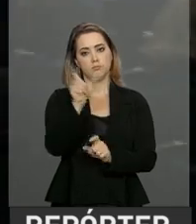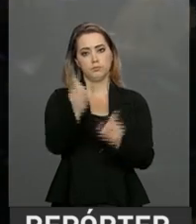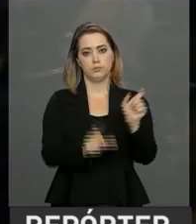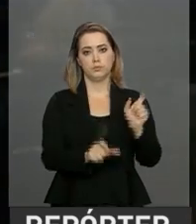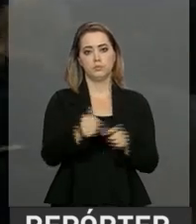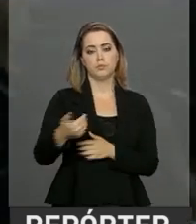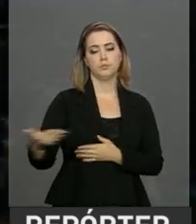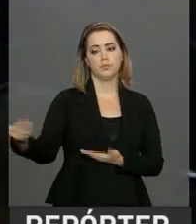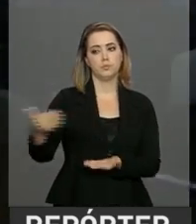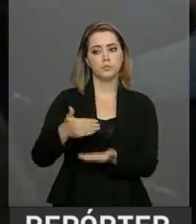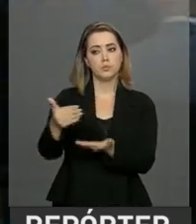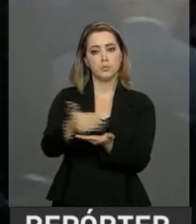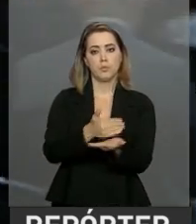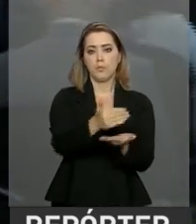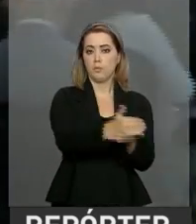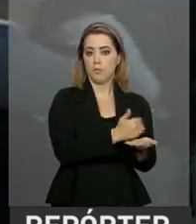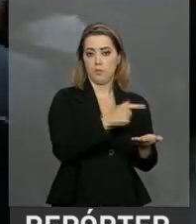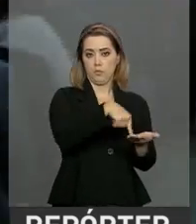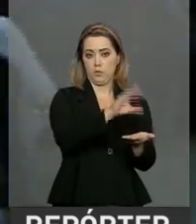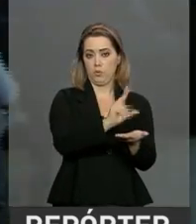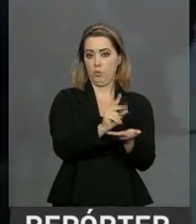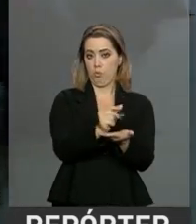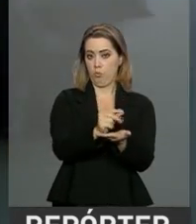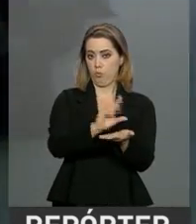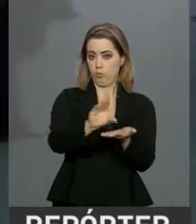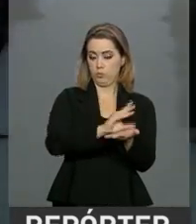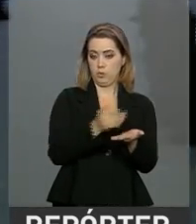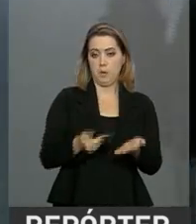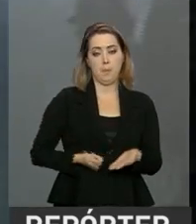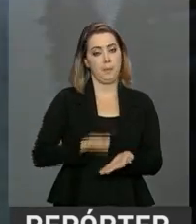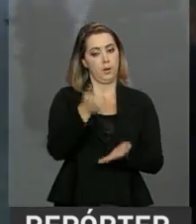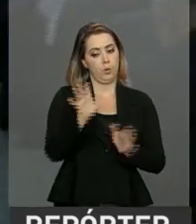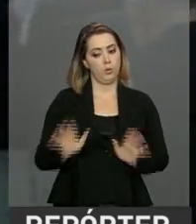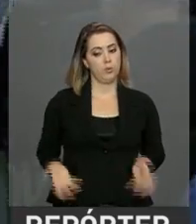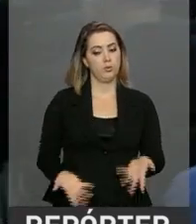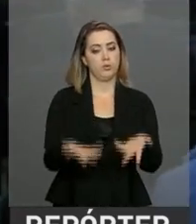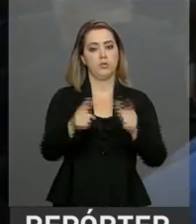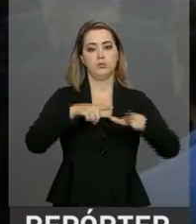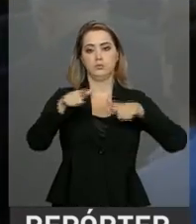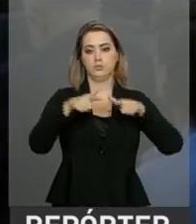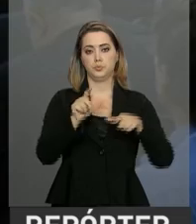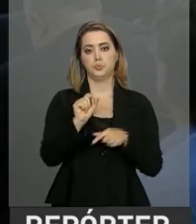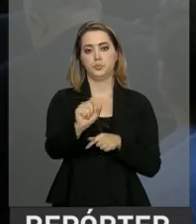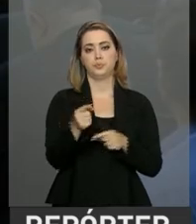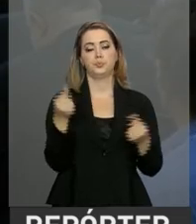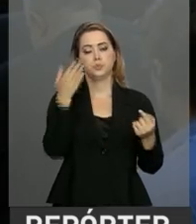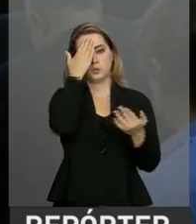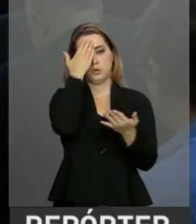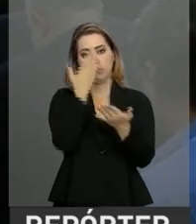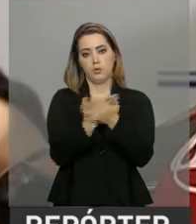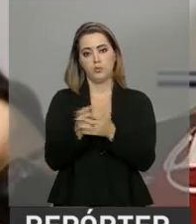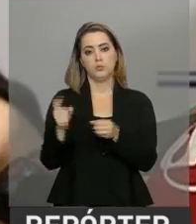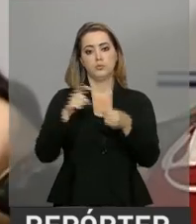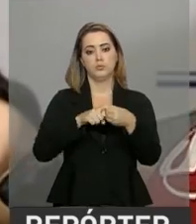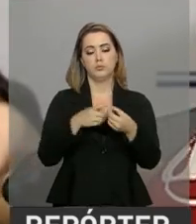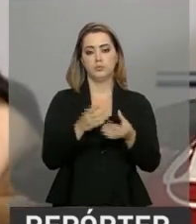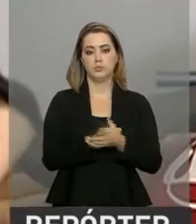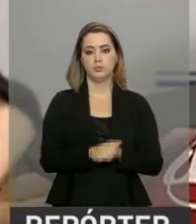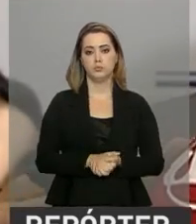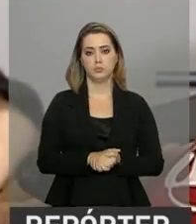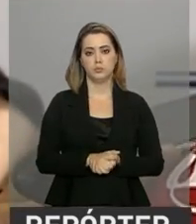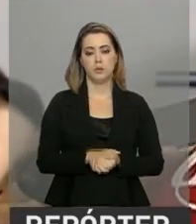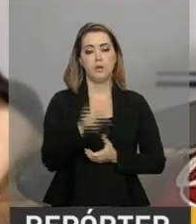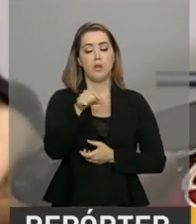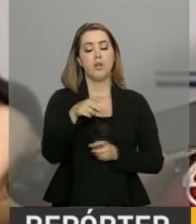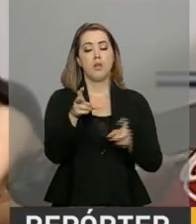mais recursos para o país e impulsionar a geração de emprego. O governo aponta que a confiança está aumentando. As